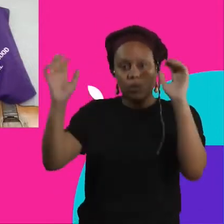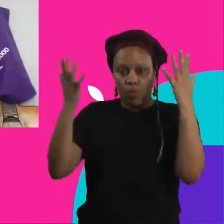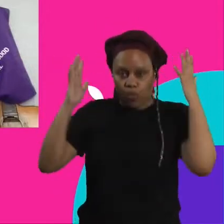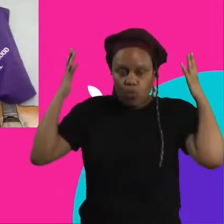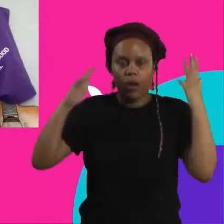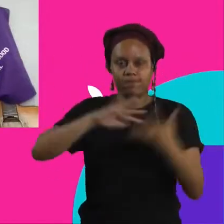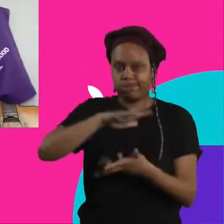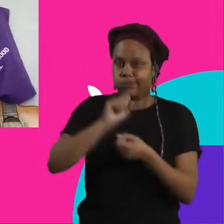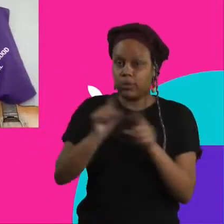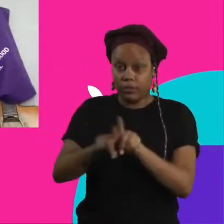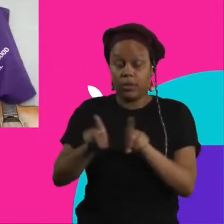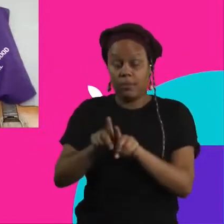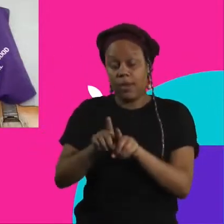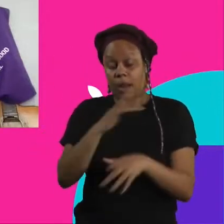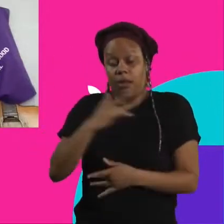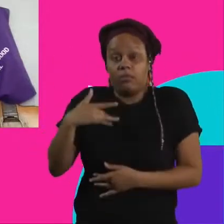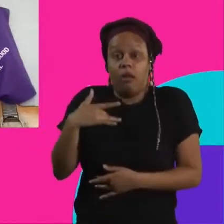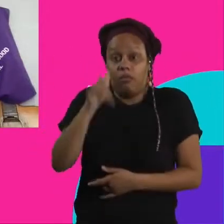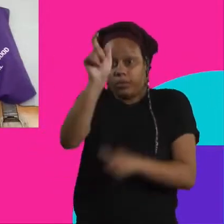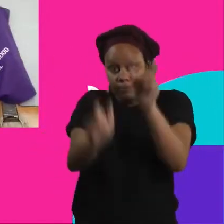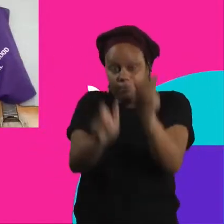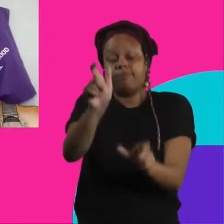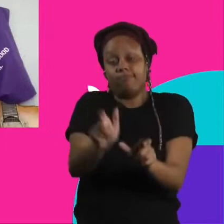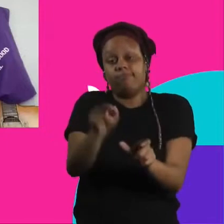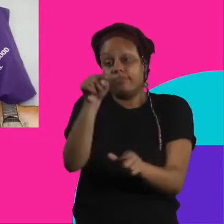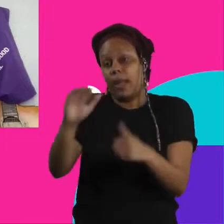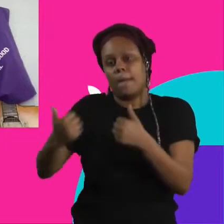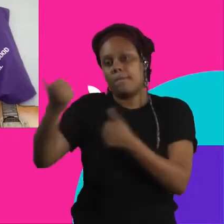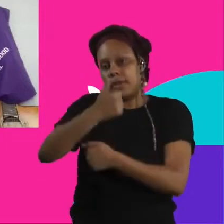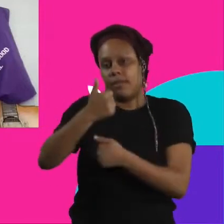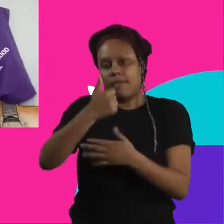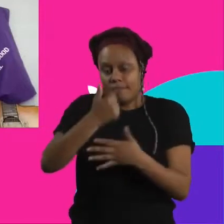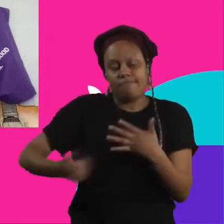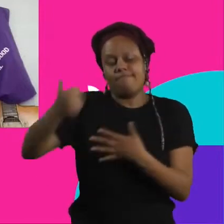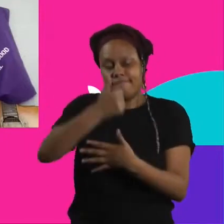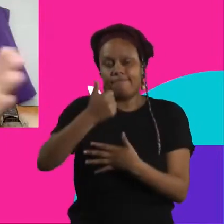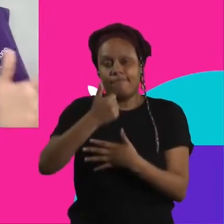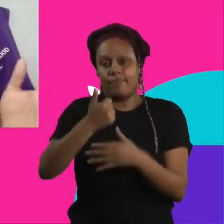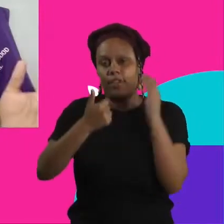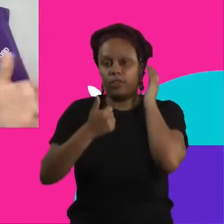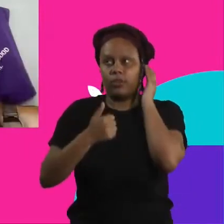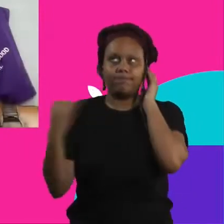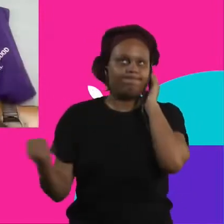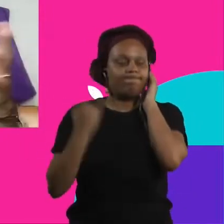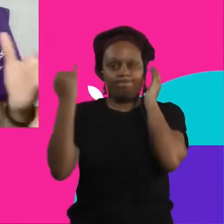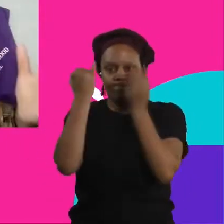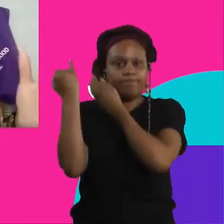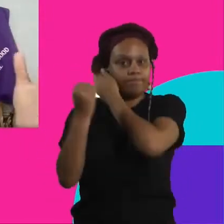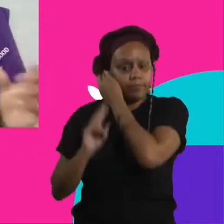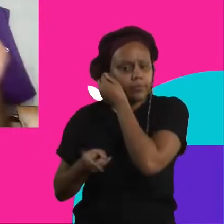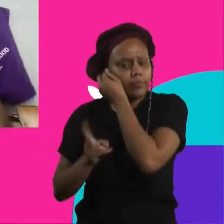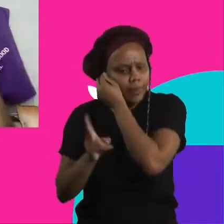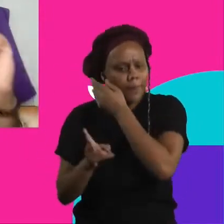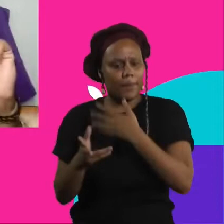pelo bem das pessoas. E esse privilégio para nós ele é muito importante. E mesmo, né, com toda essa